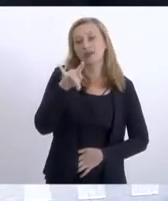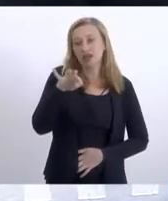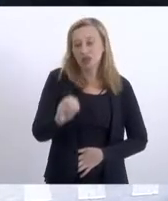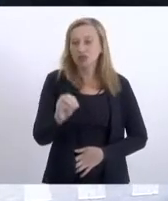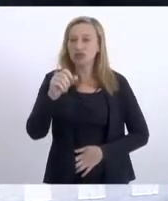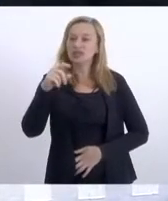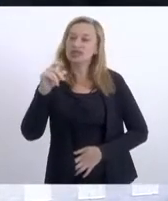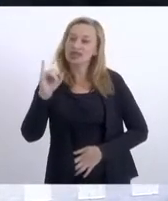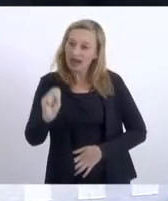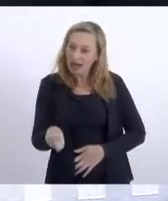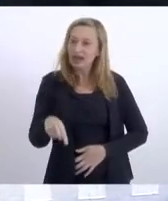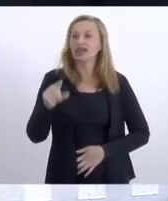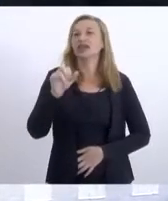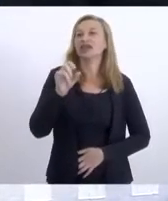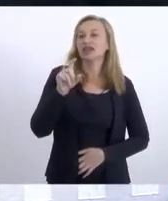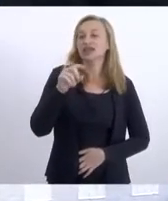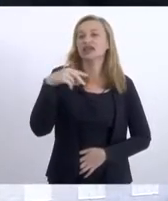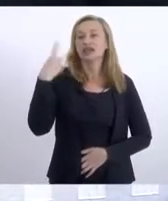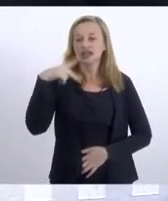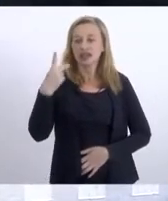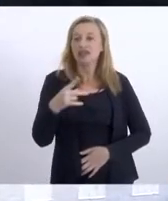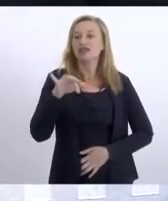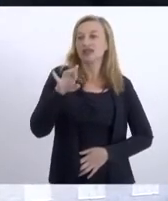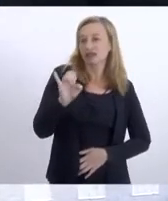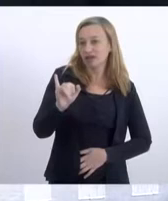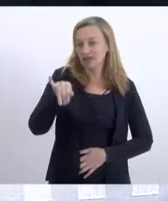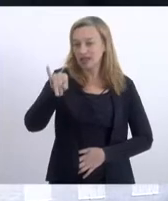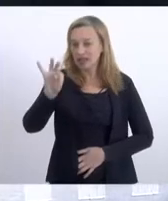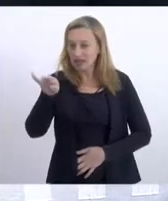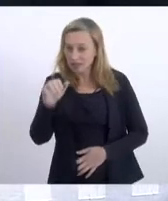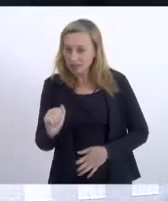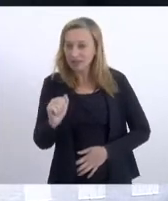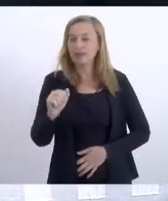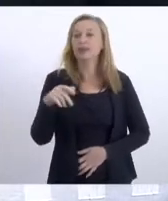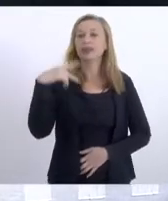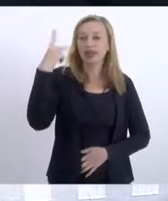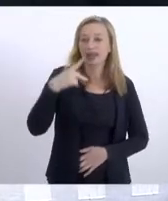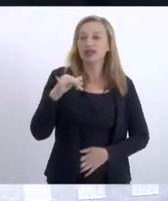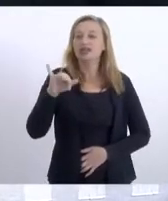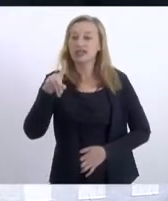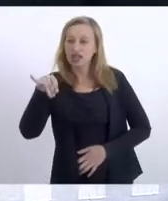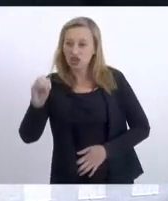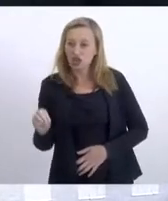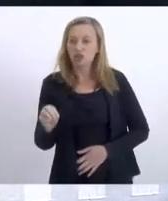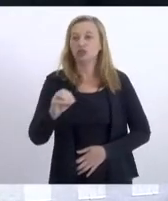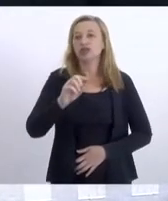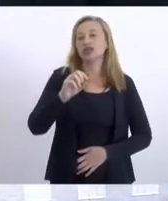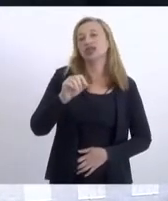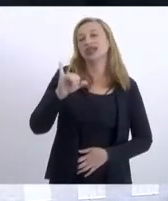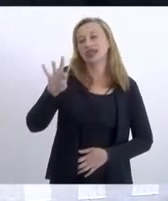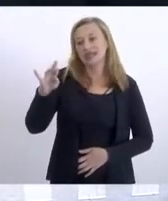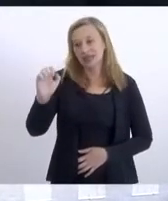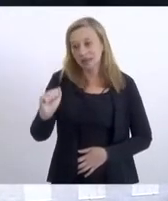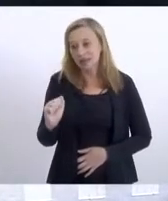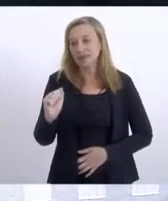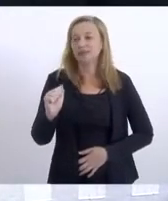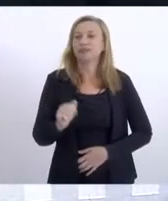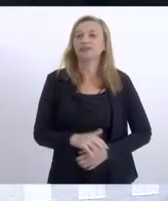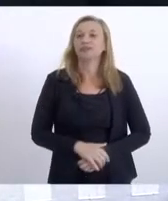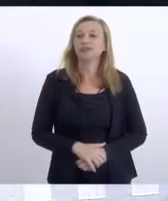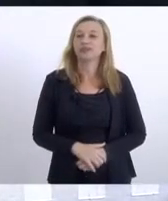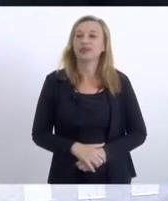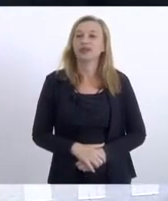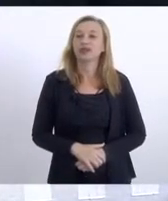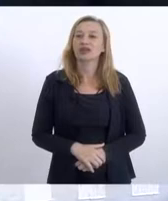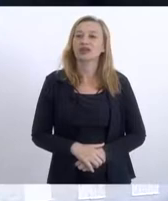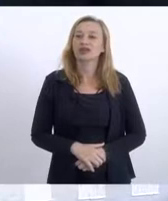Câmara de Miracema, Genesi Rodrigues, vice-presidente da Câmara Municipal de Miracema, Sérgio Adrian, vereador de Miracema,